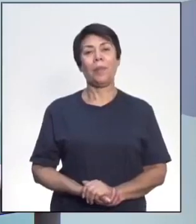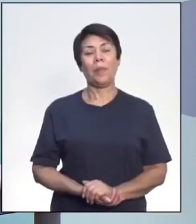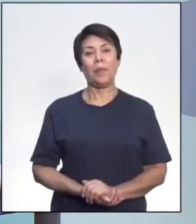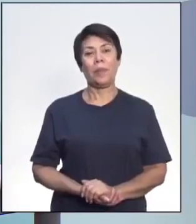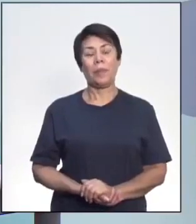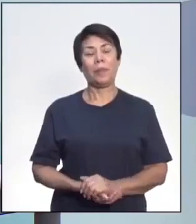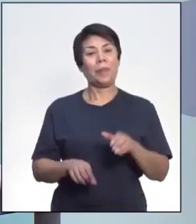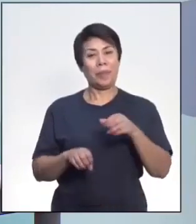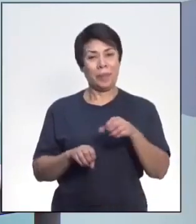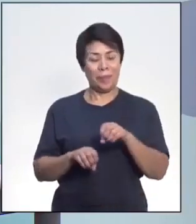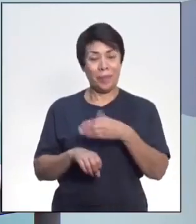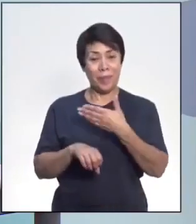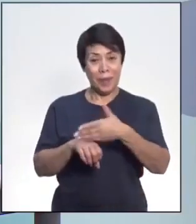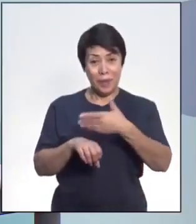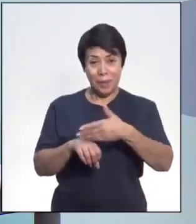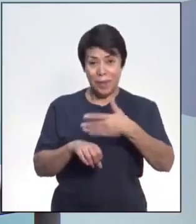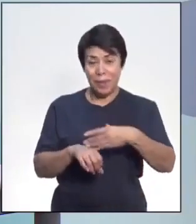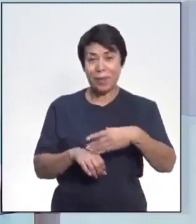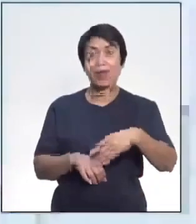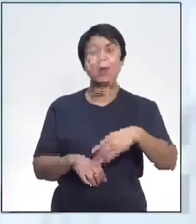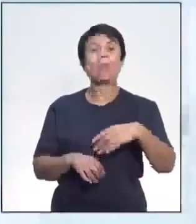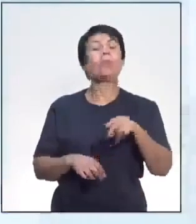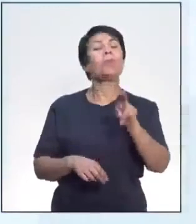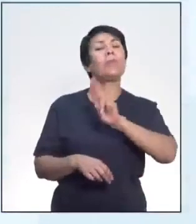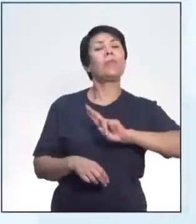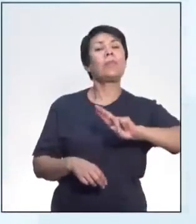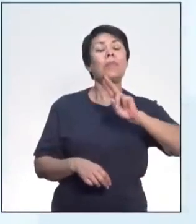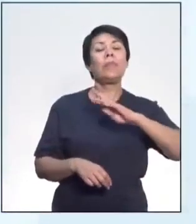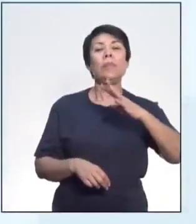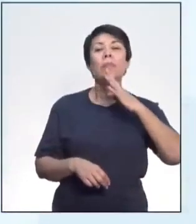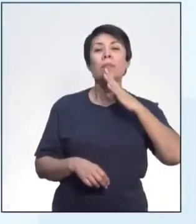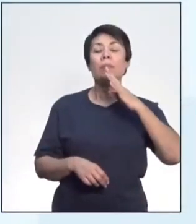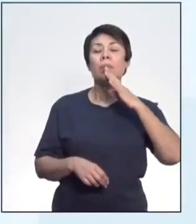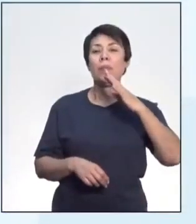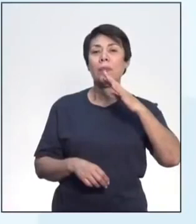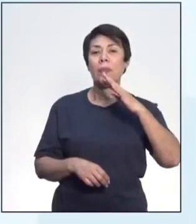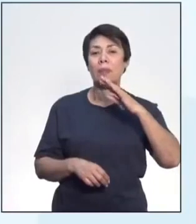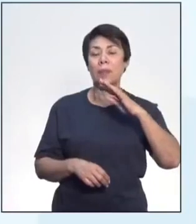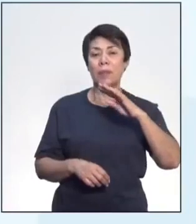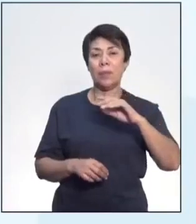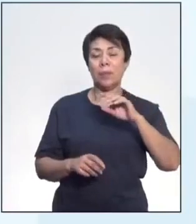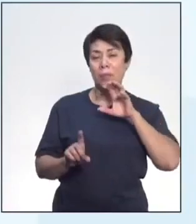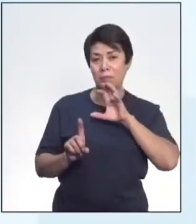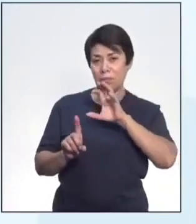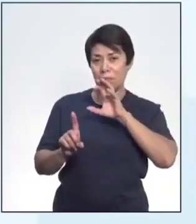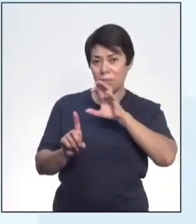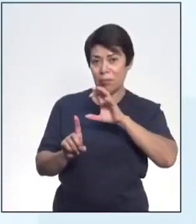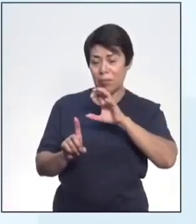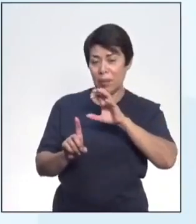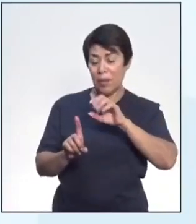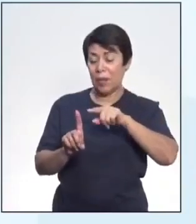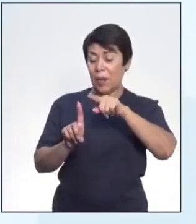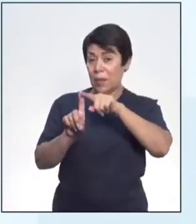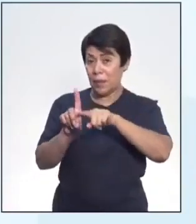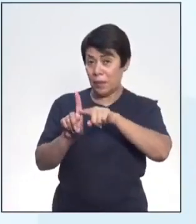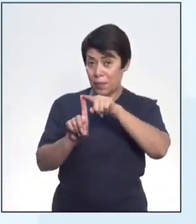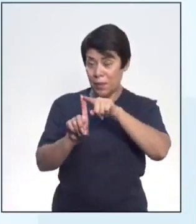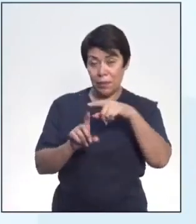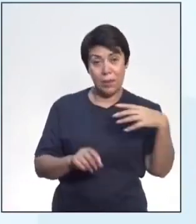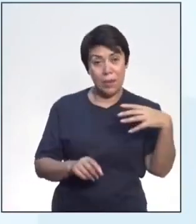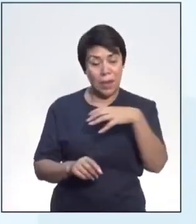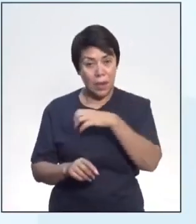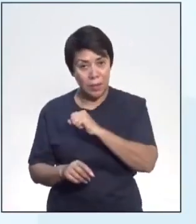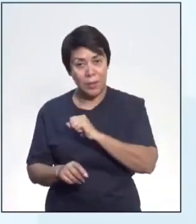a habilidade vai ser aplicar os conhecimentos referentes à influência da pressão e da temperatura na rapidez e